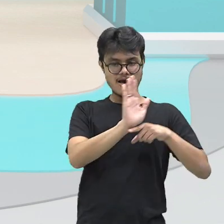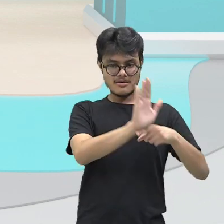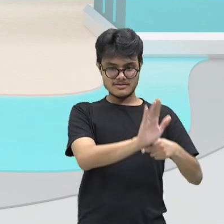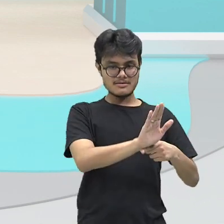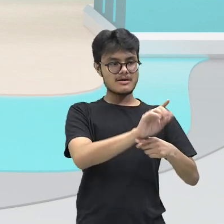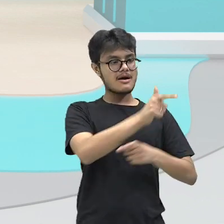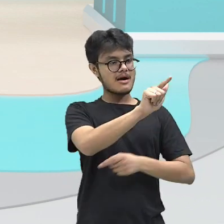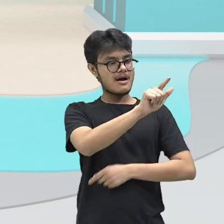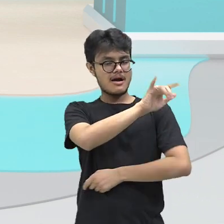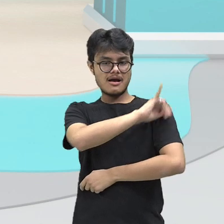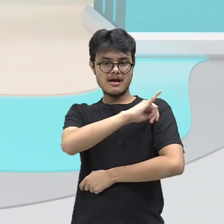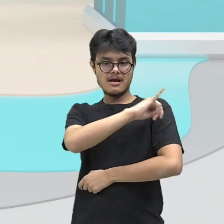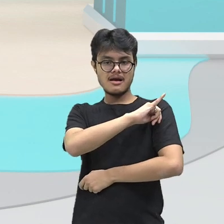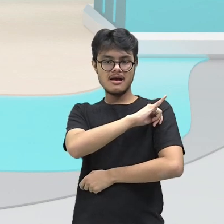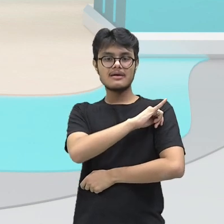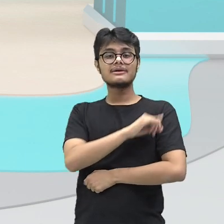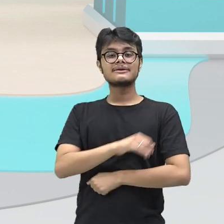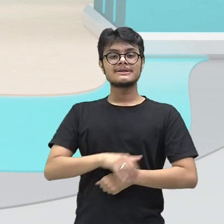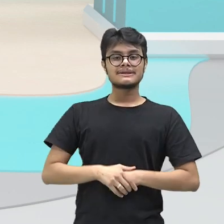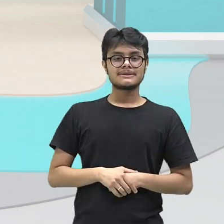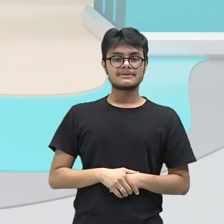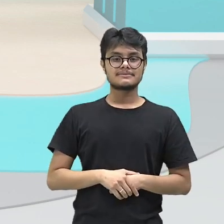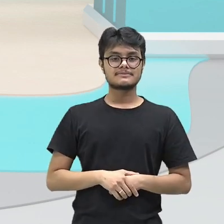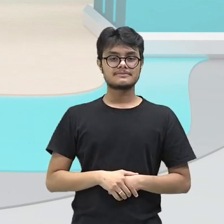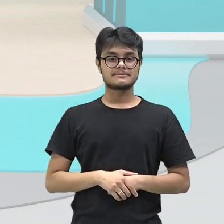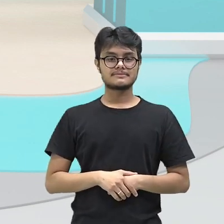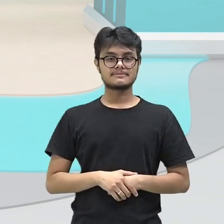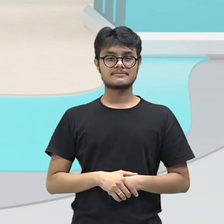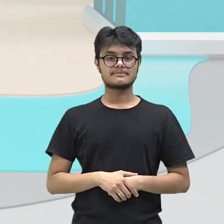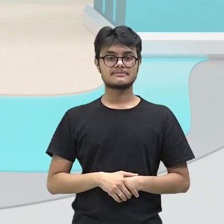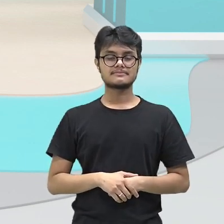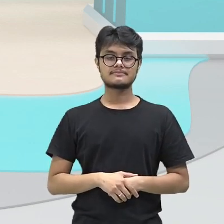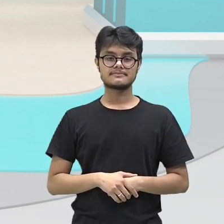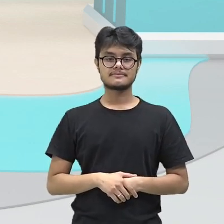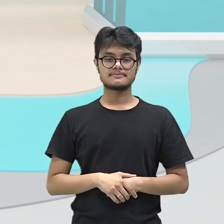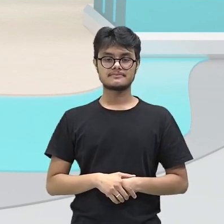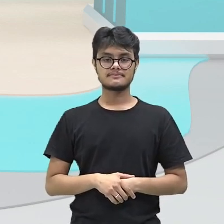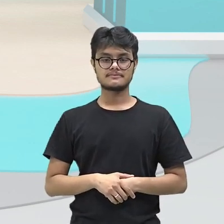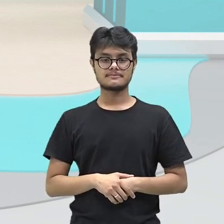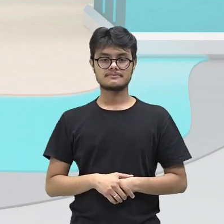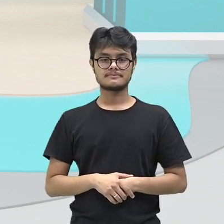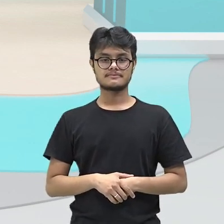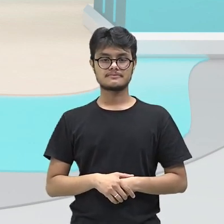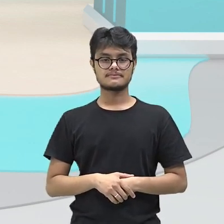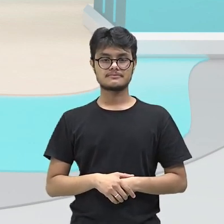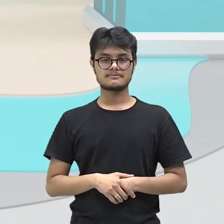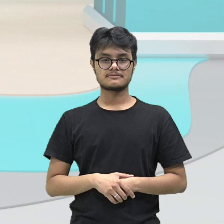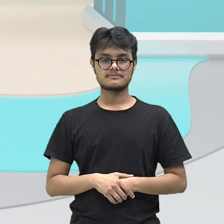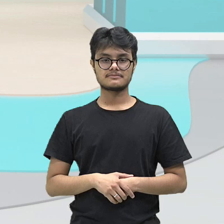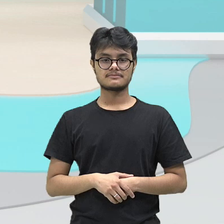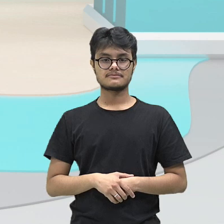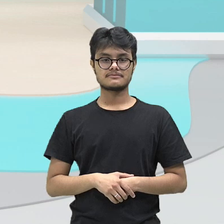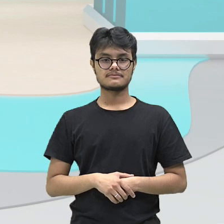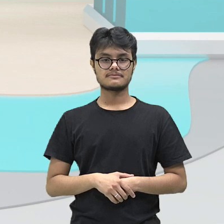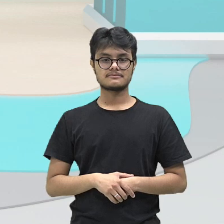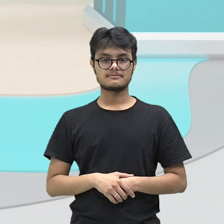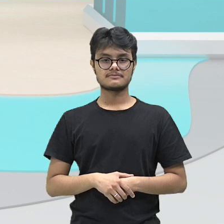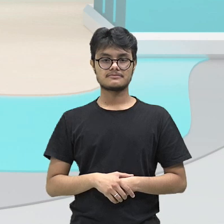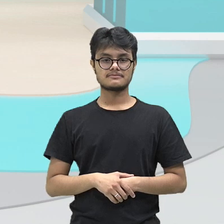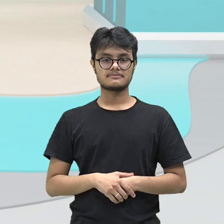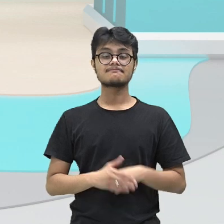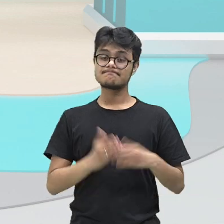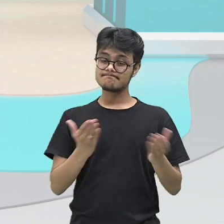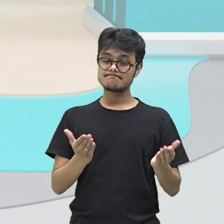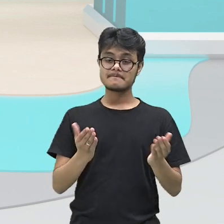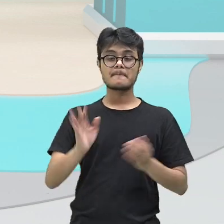levam muitos desses artistas de Parintins para ajudar ali na confecção dos elementos do carnaval. Então,